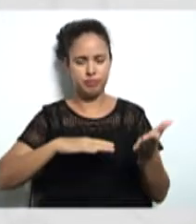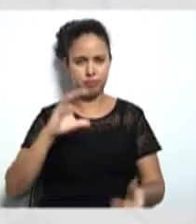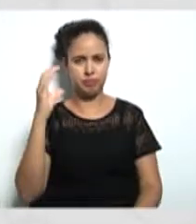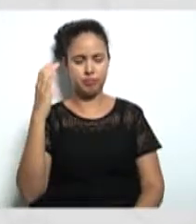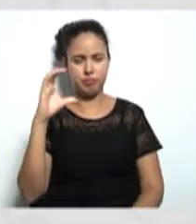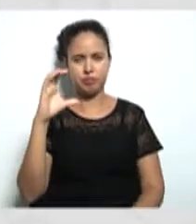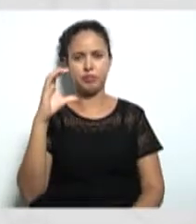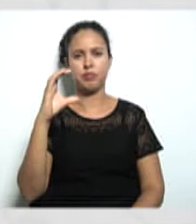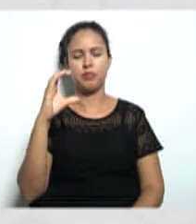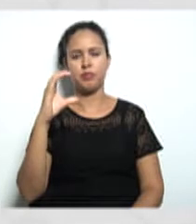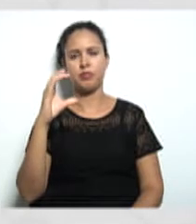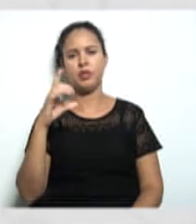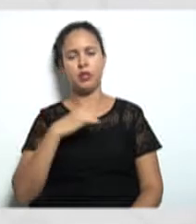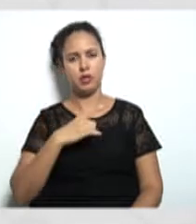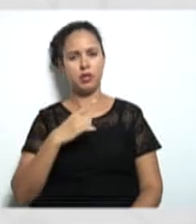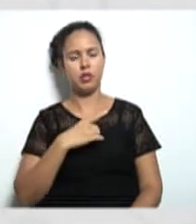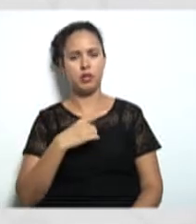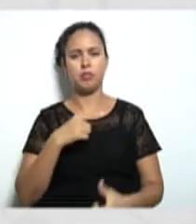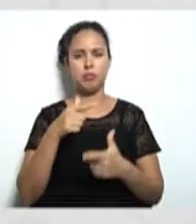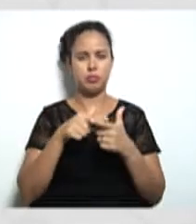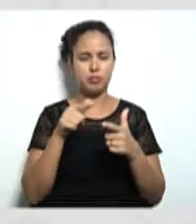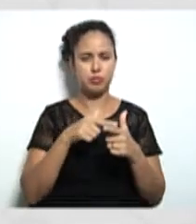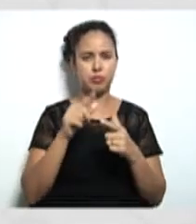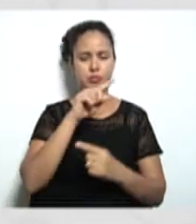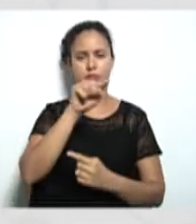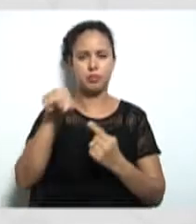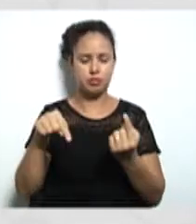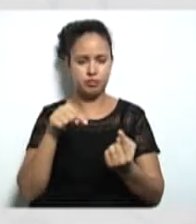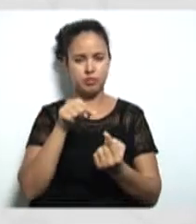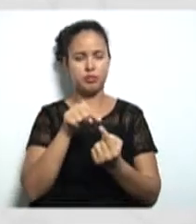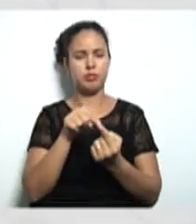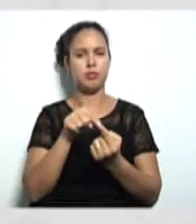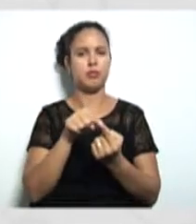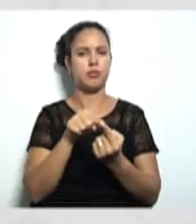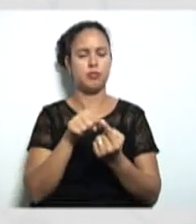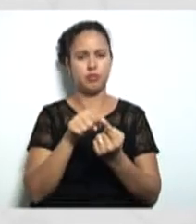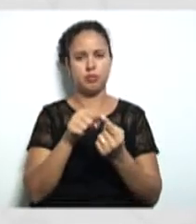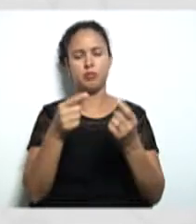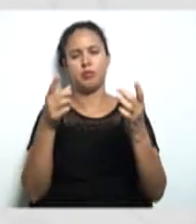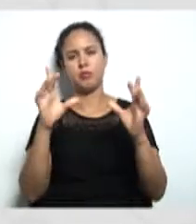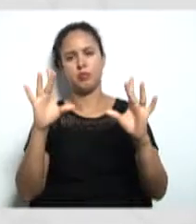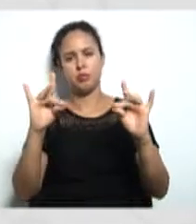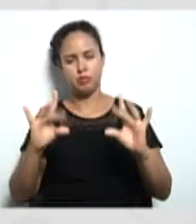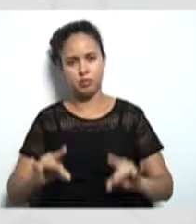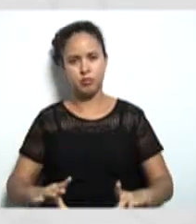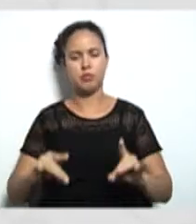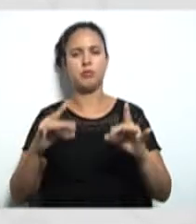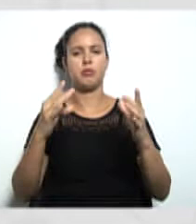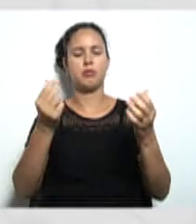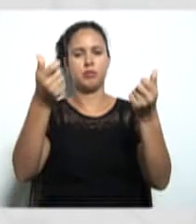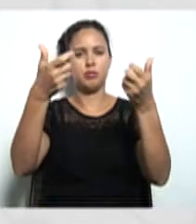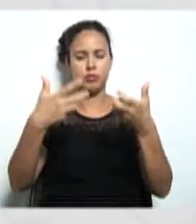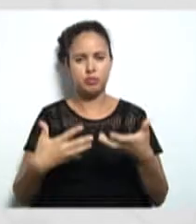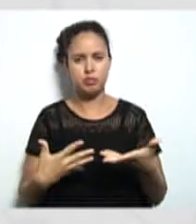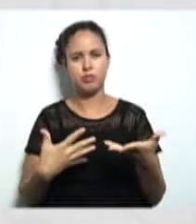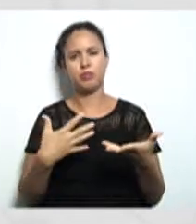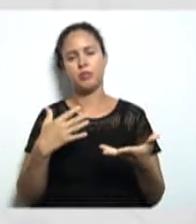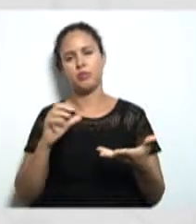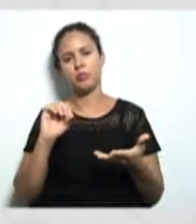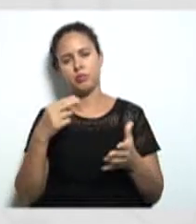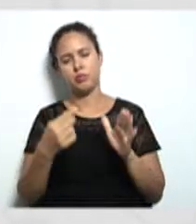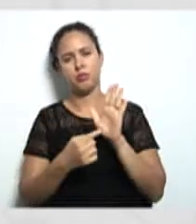determinada problemática, objetivando explorar, descrever, analisar e ou